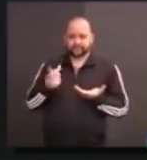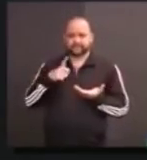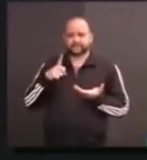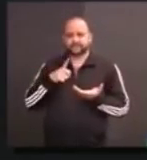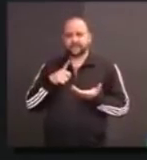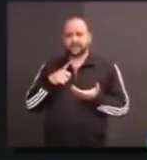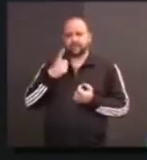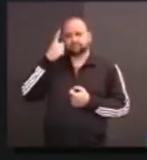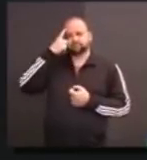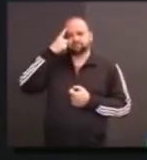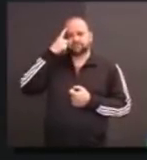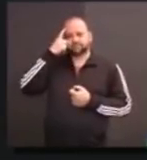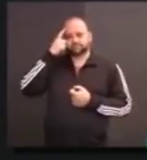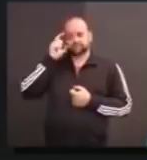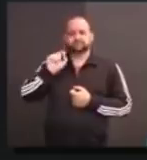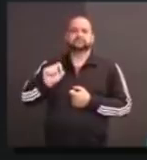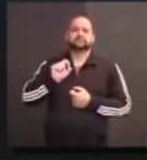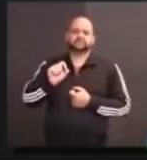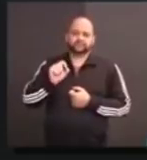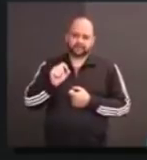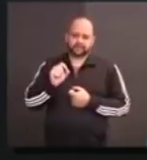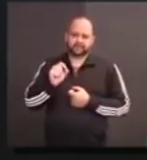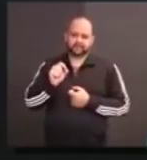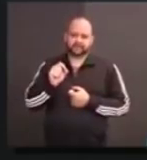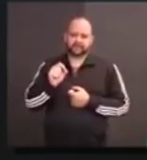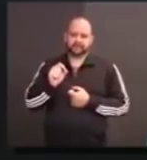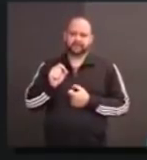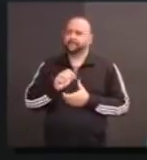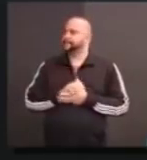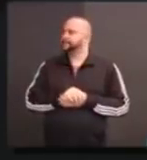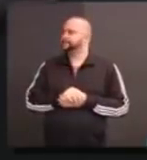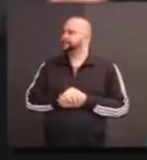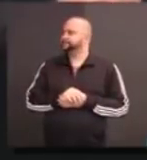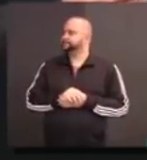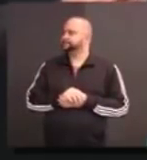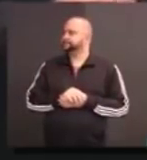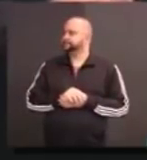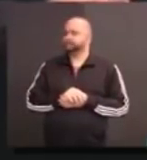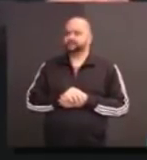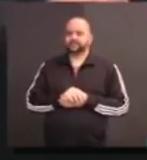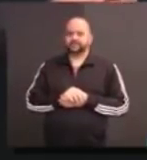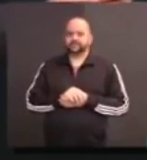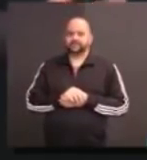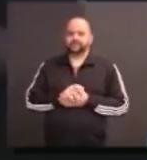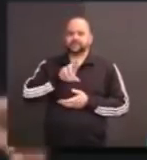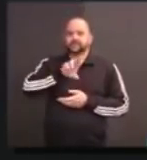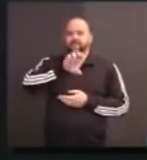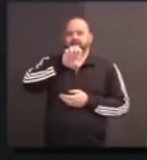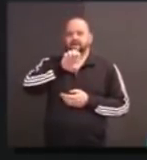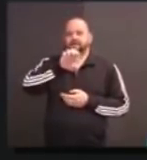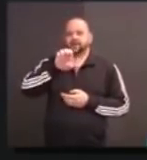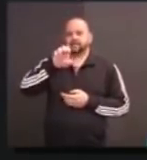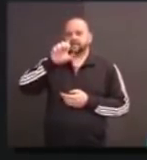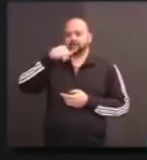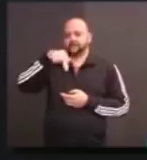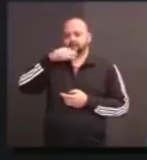cogitar até mesmo da reencarnação no mundo espiritual.